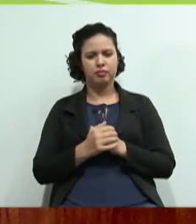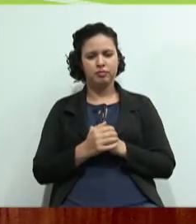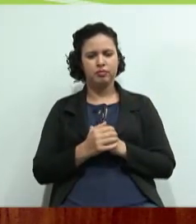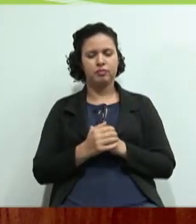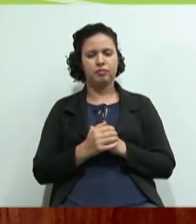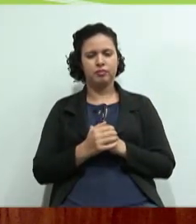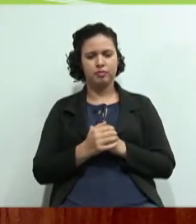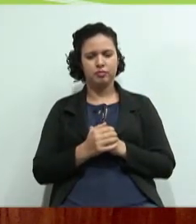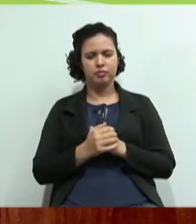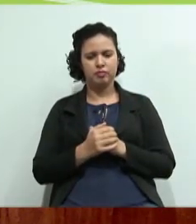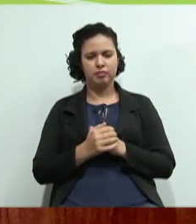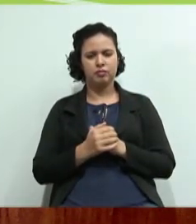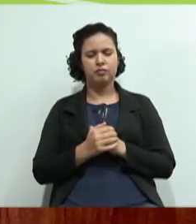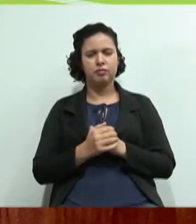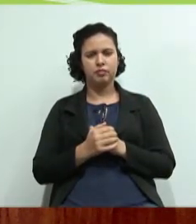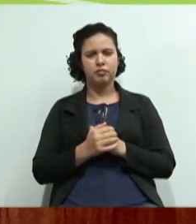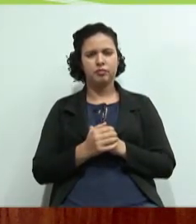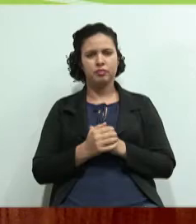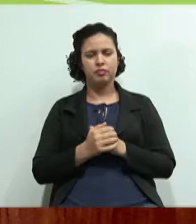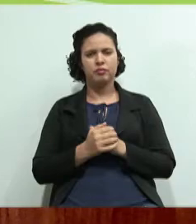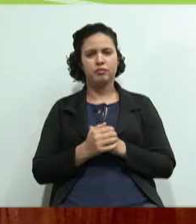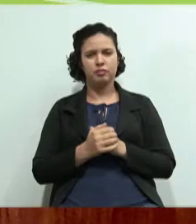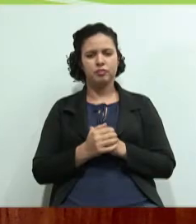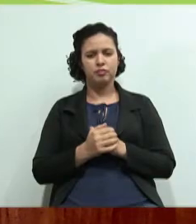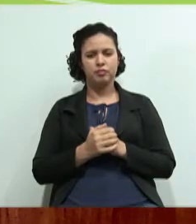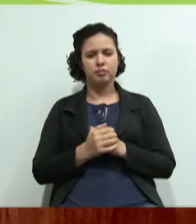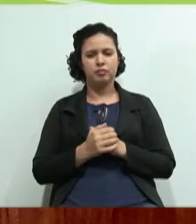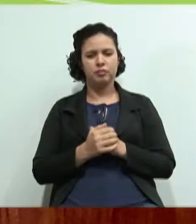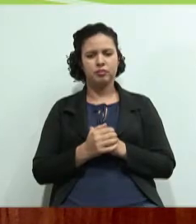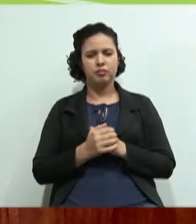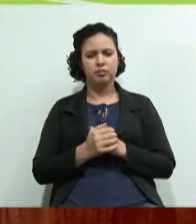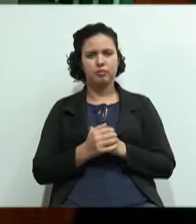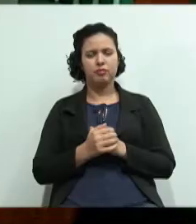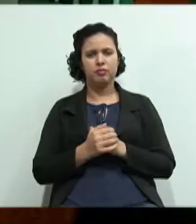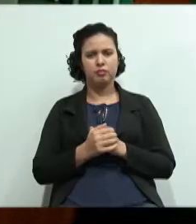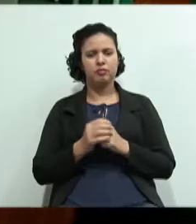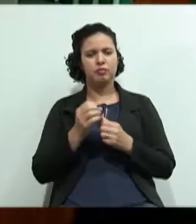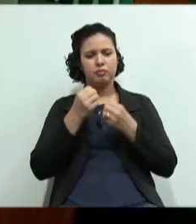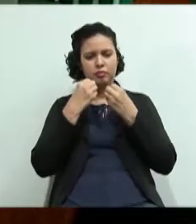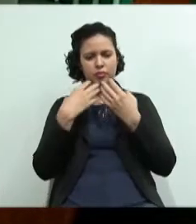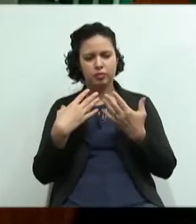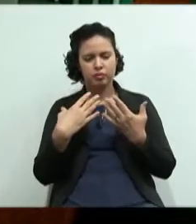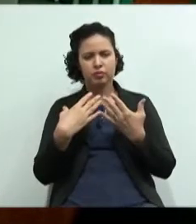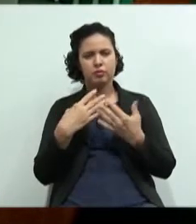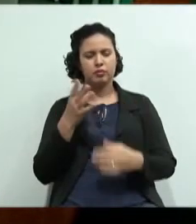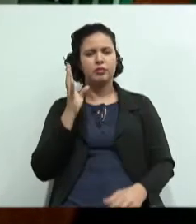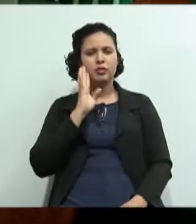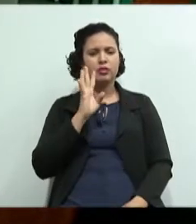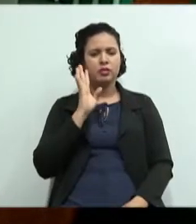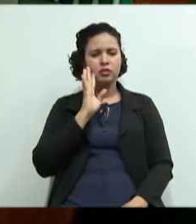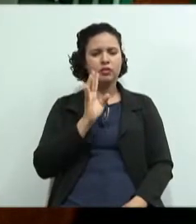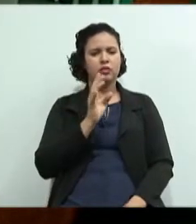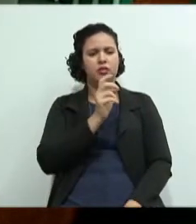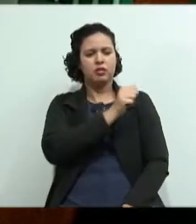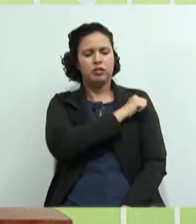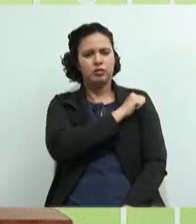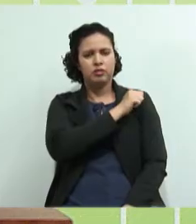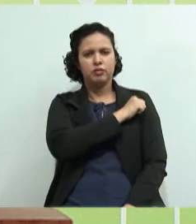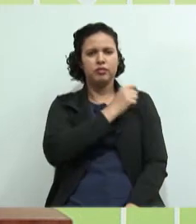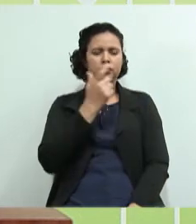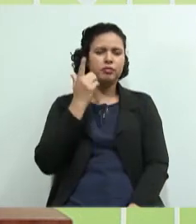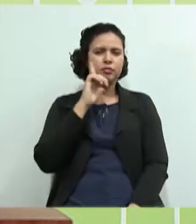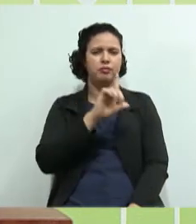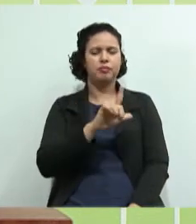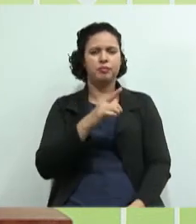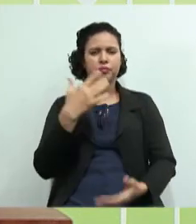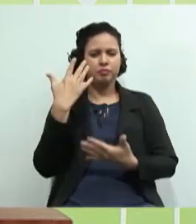suficiente. Isso. Muito bom, professor. Muito legal. As alunas das escolas aí, ó, estão